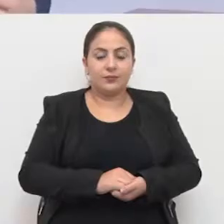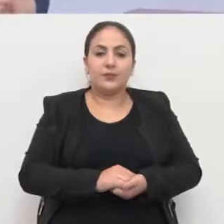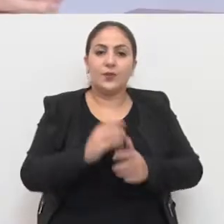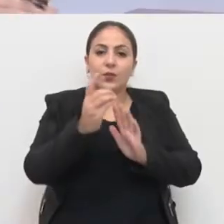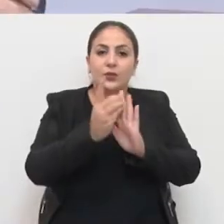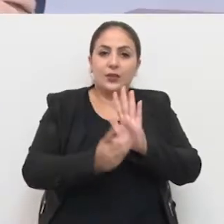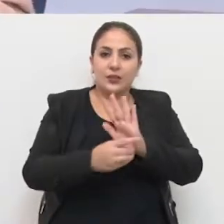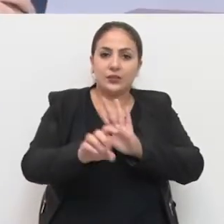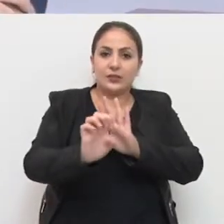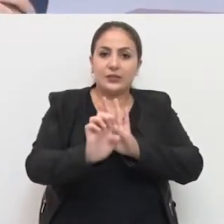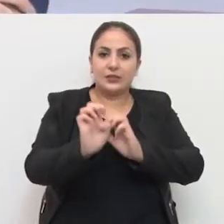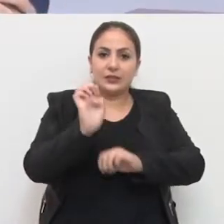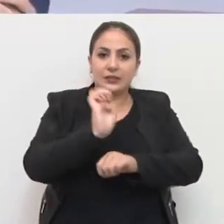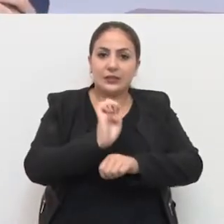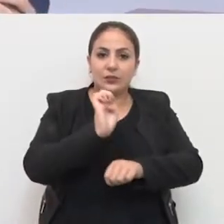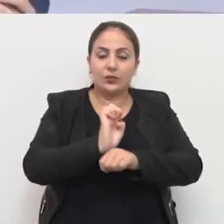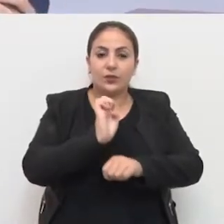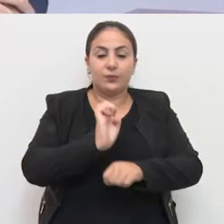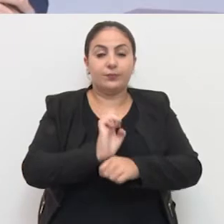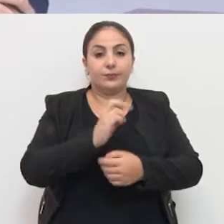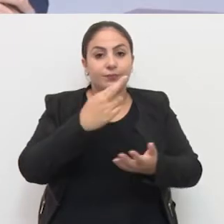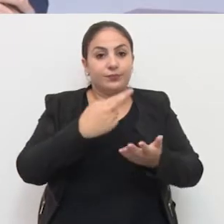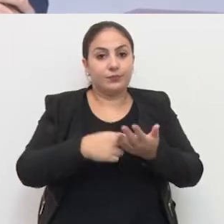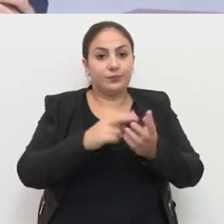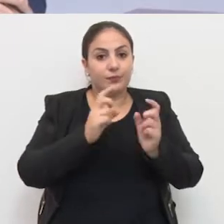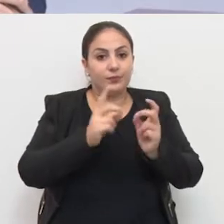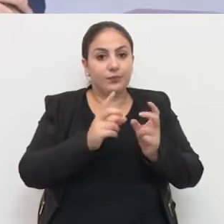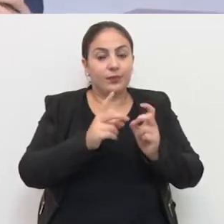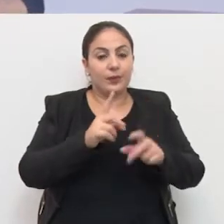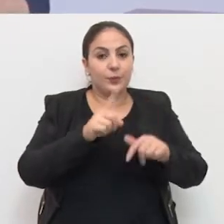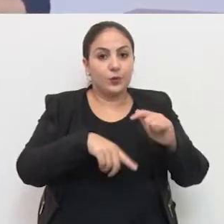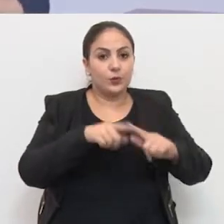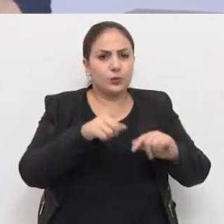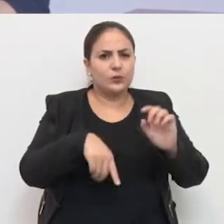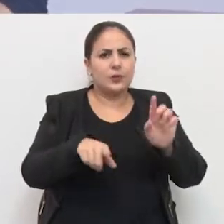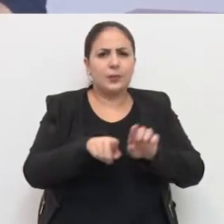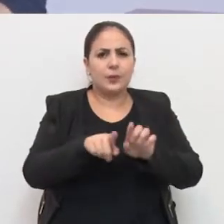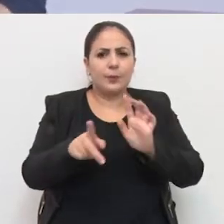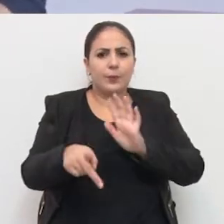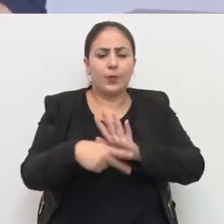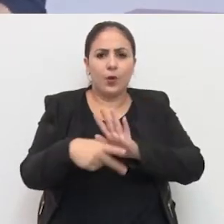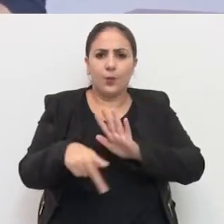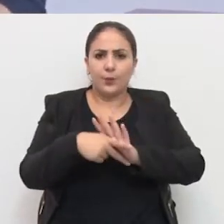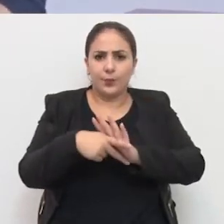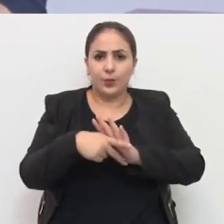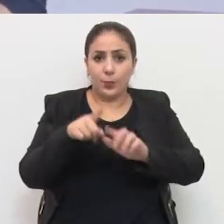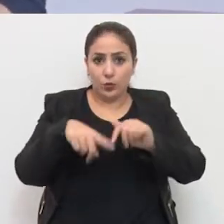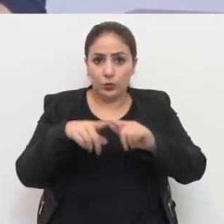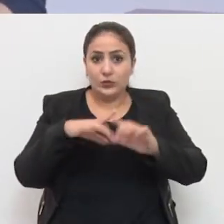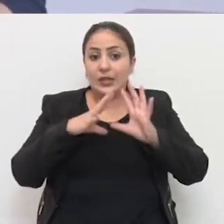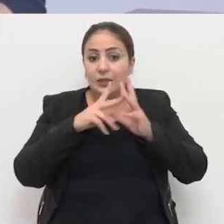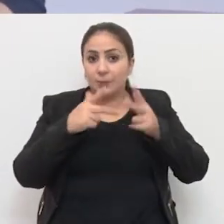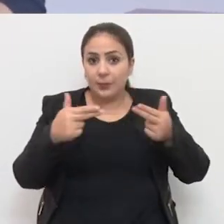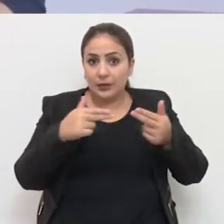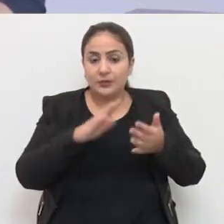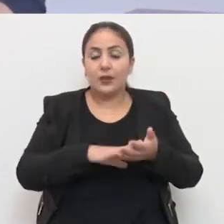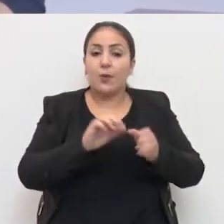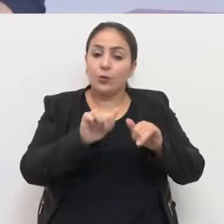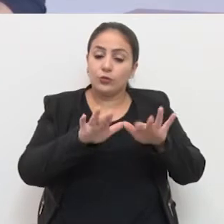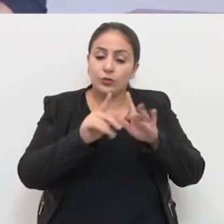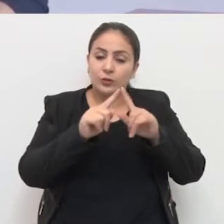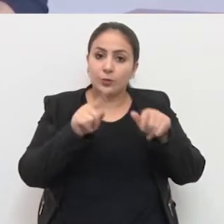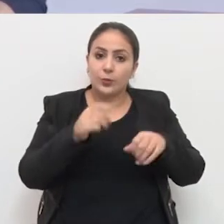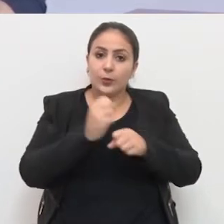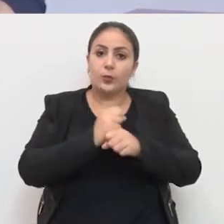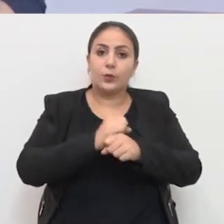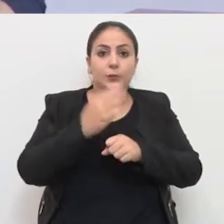O decreto estadual que regulamenta o comércio de produtos e derivados de origem animal foi tema de uma audiência